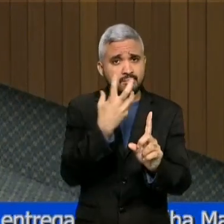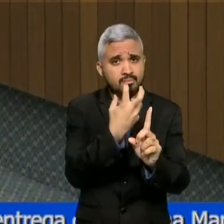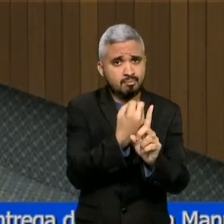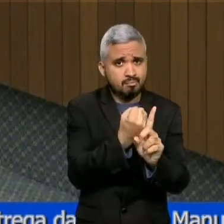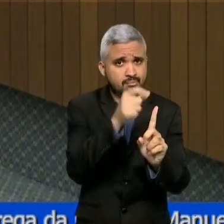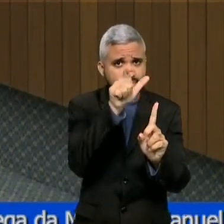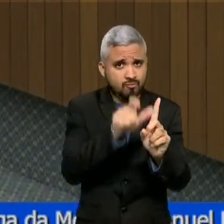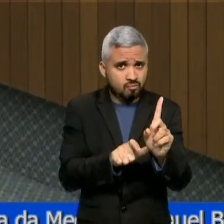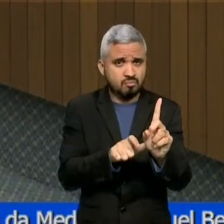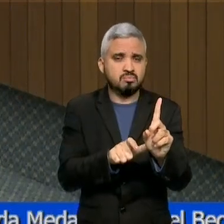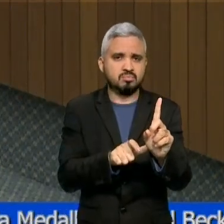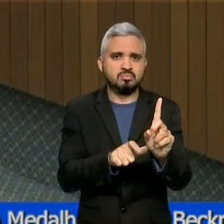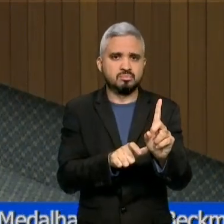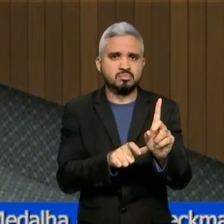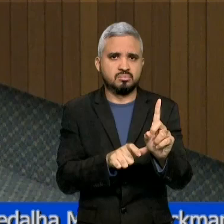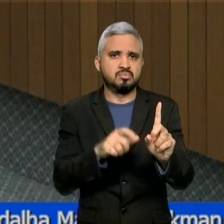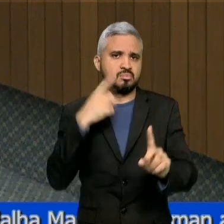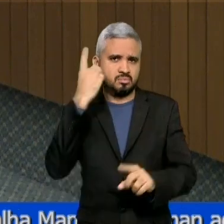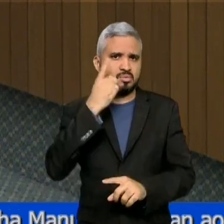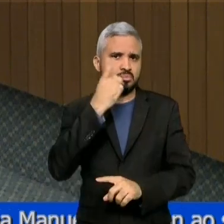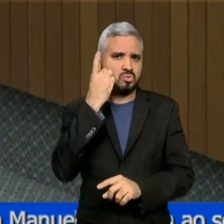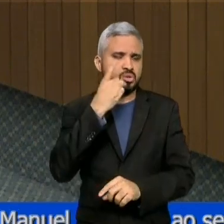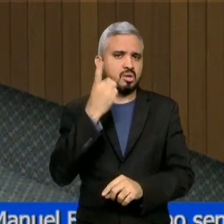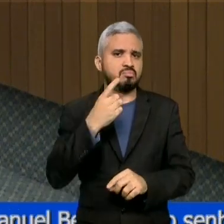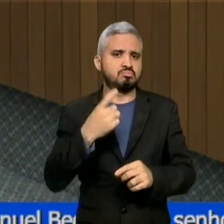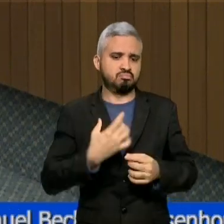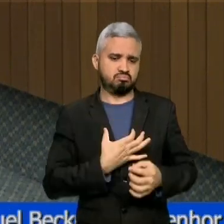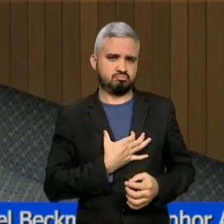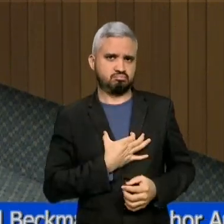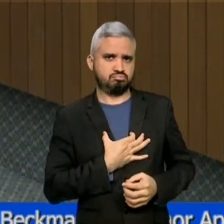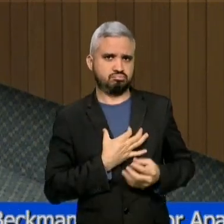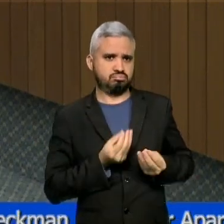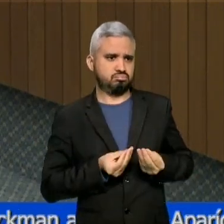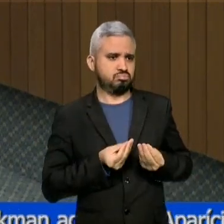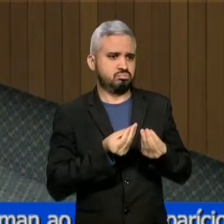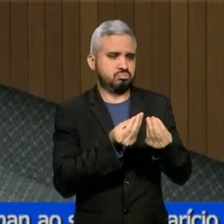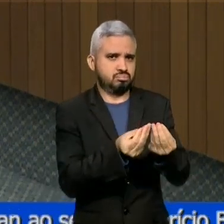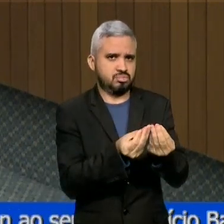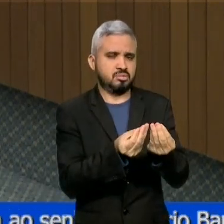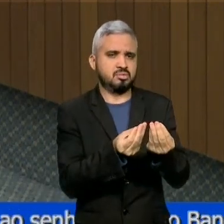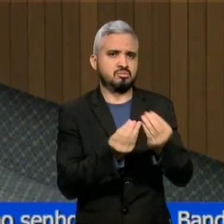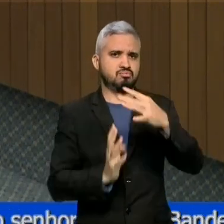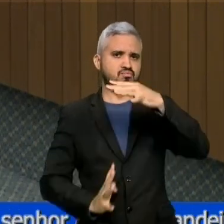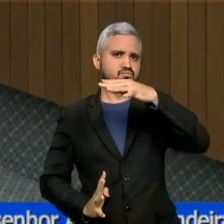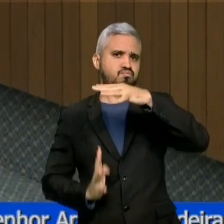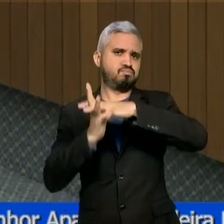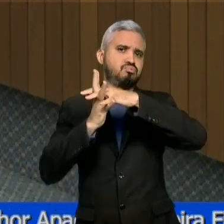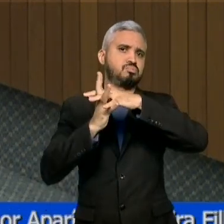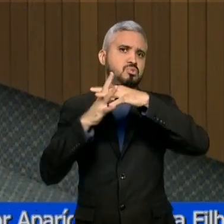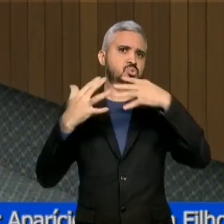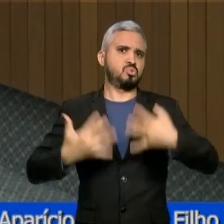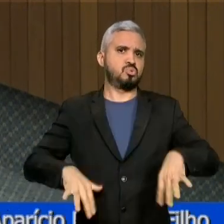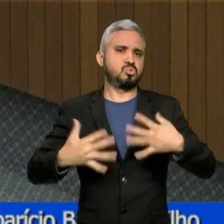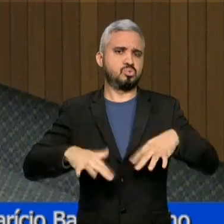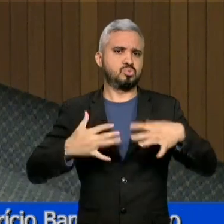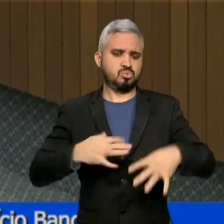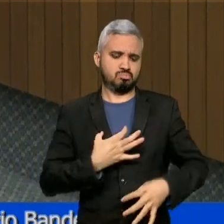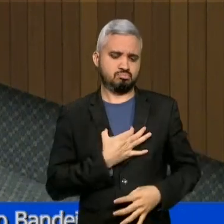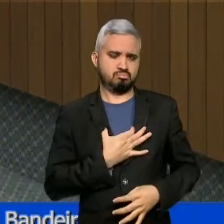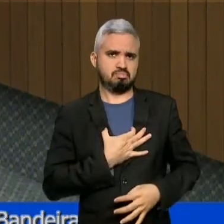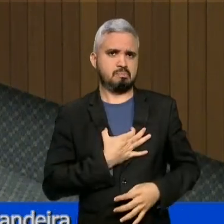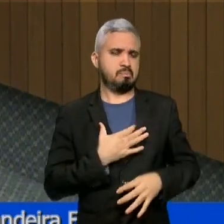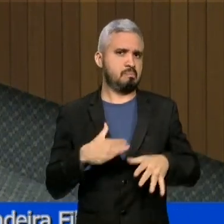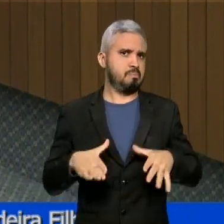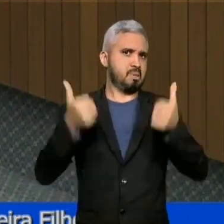aqui, legitimamente eleitos, com a medalha, a maior honraria da Casa Legislativa do Estado do Maranhão, a medalha Manuel Beckmann.